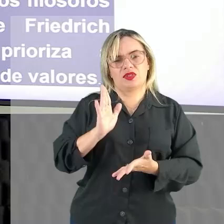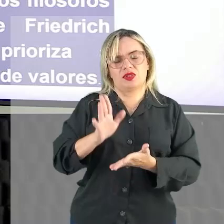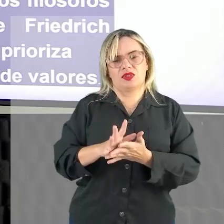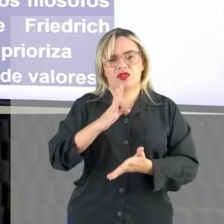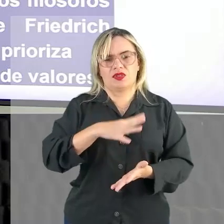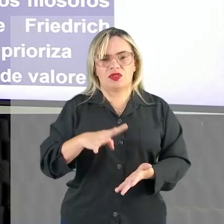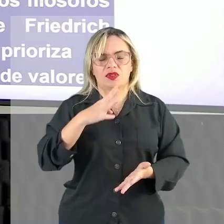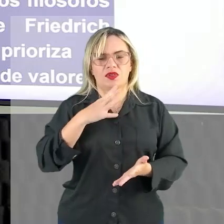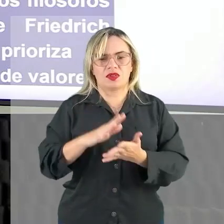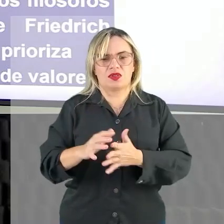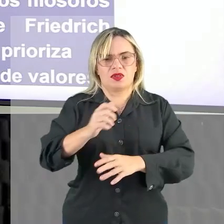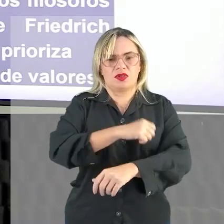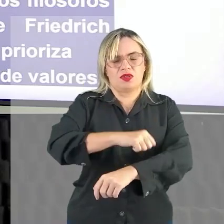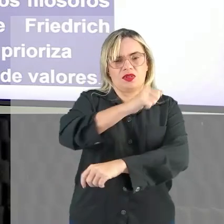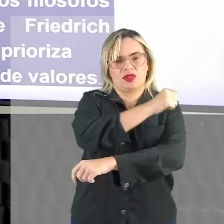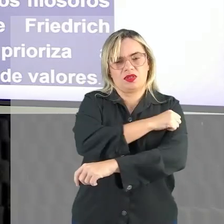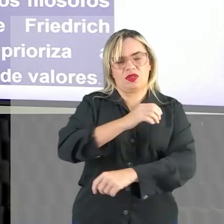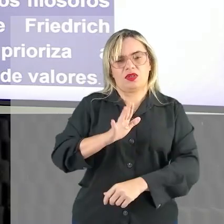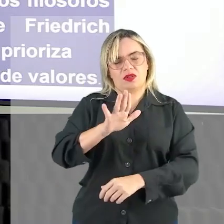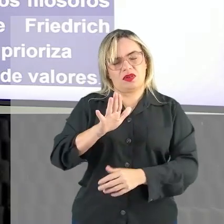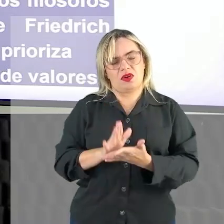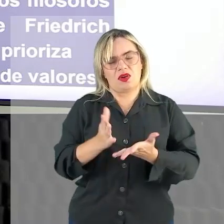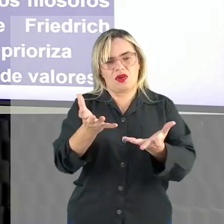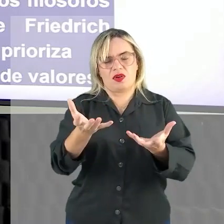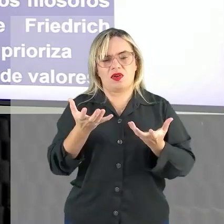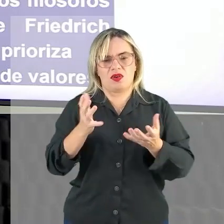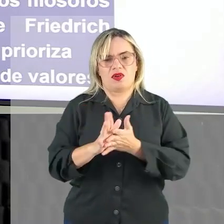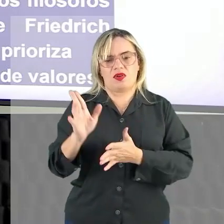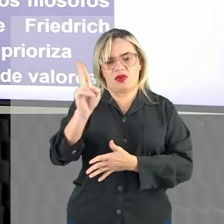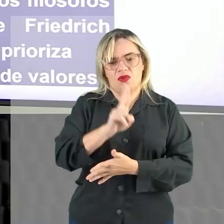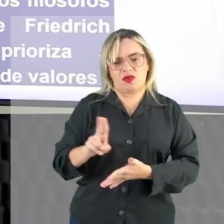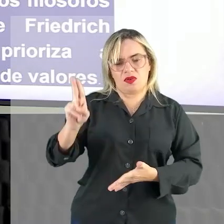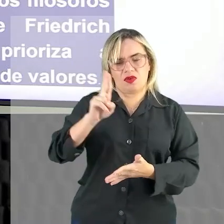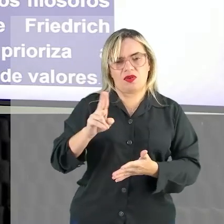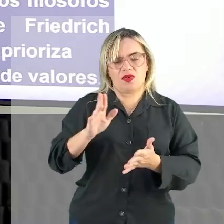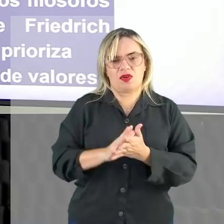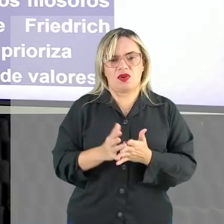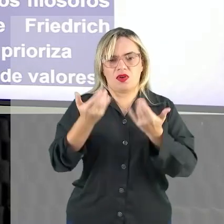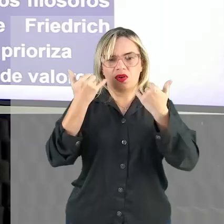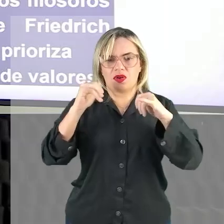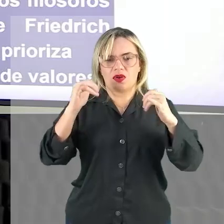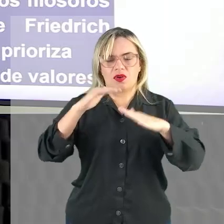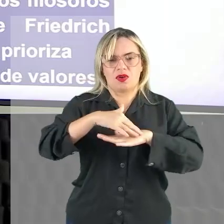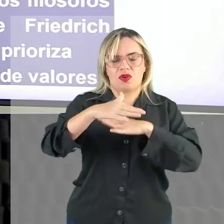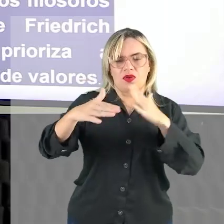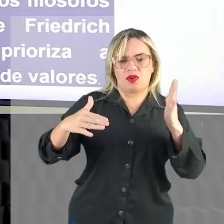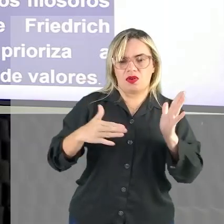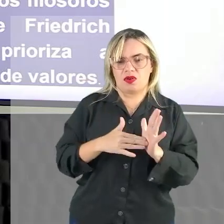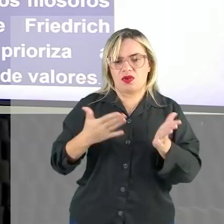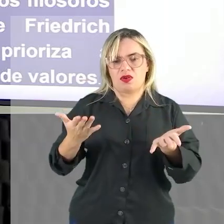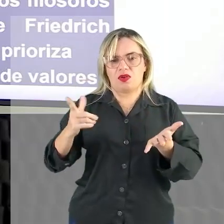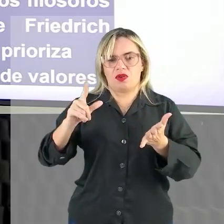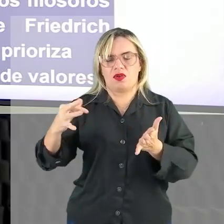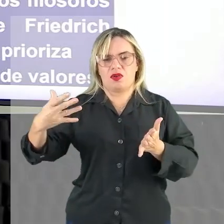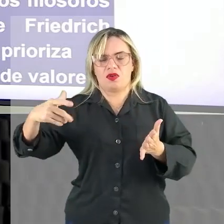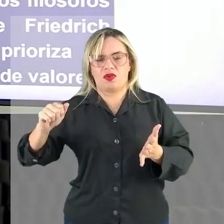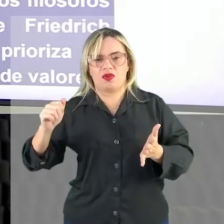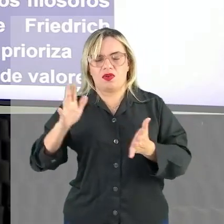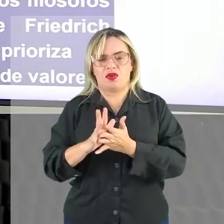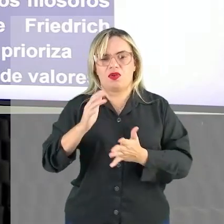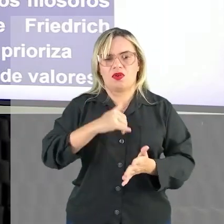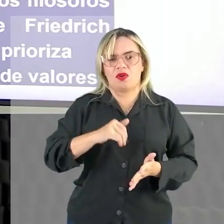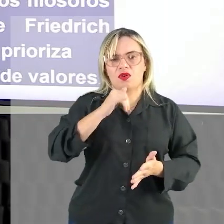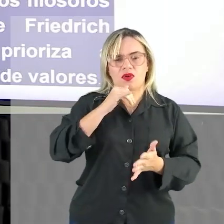Tem aluno que quer utilizar uma mesma informação para tudo. Lísia, me dá aí um exemplo